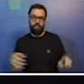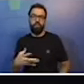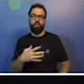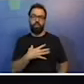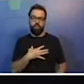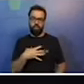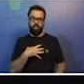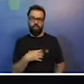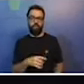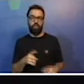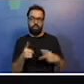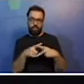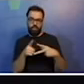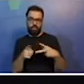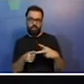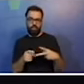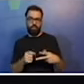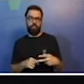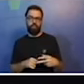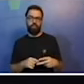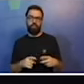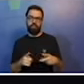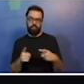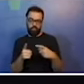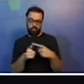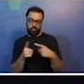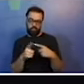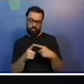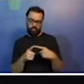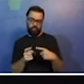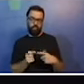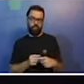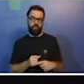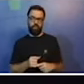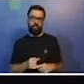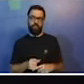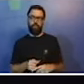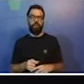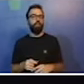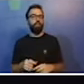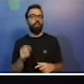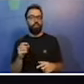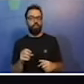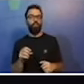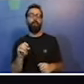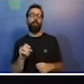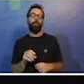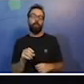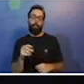formas são possíveis. Em uma delas, o verbo vem sempre no singular.